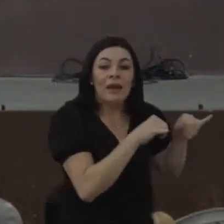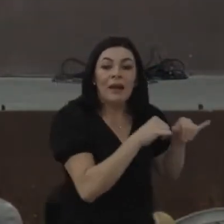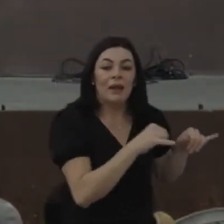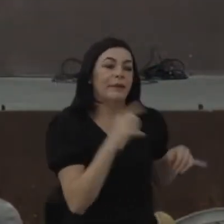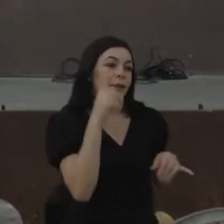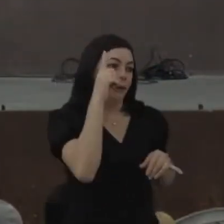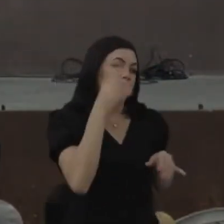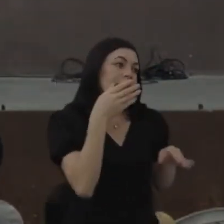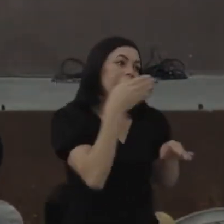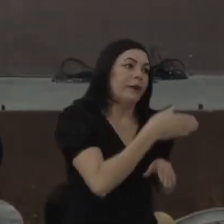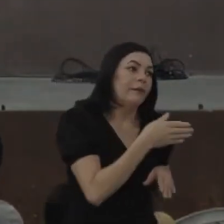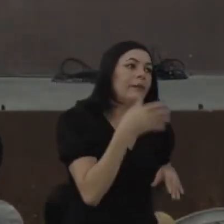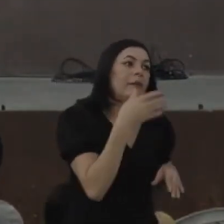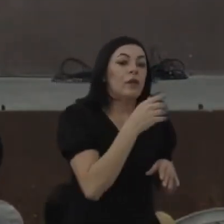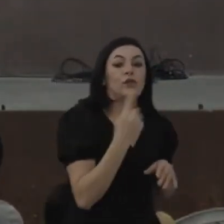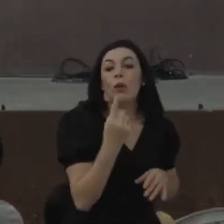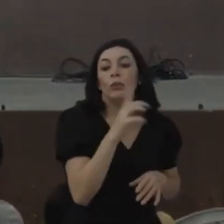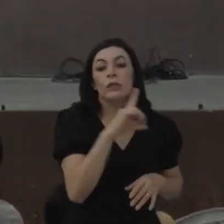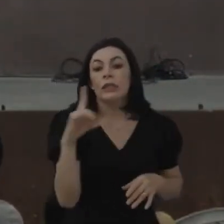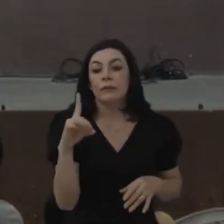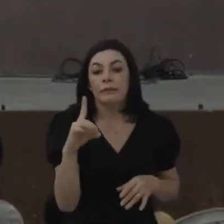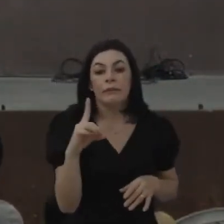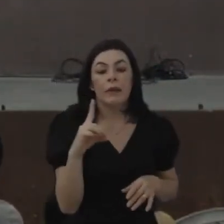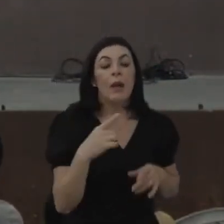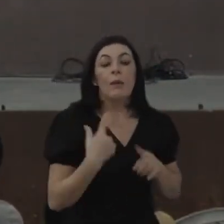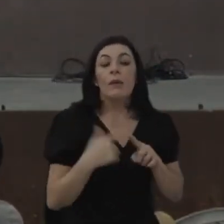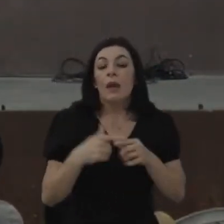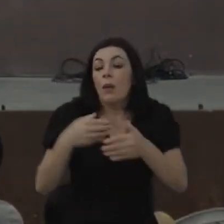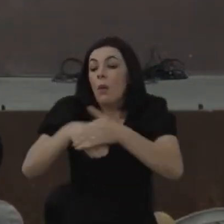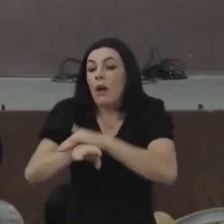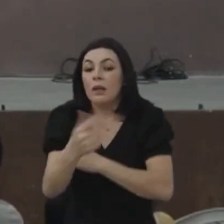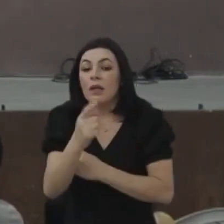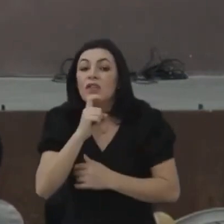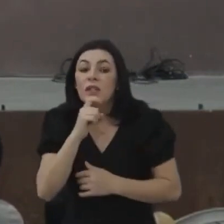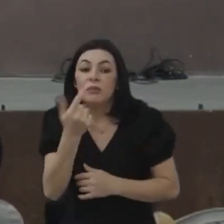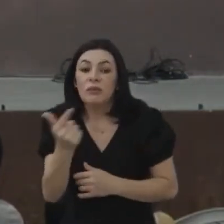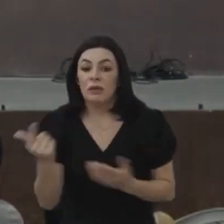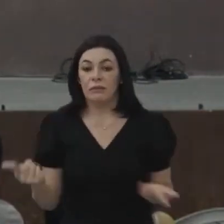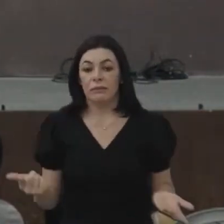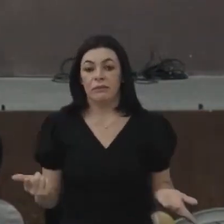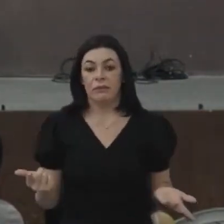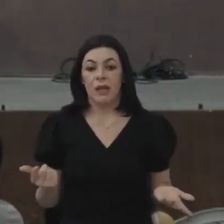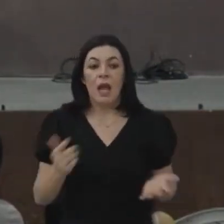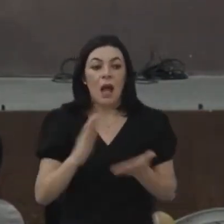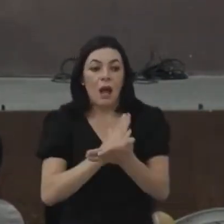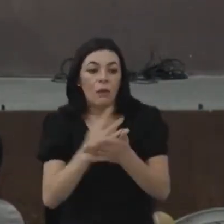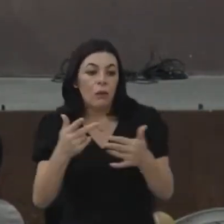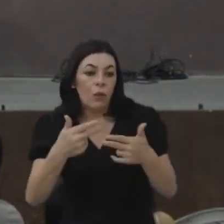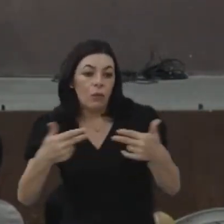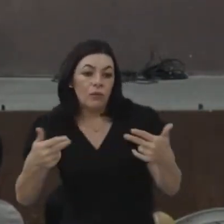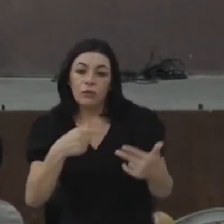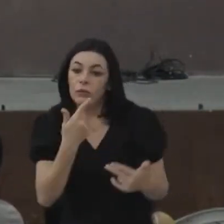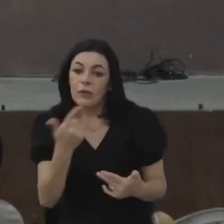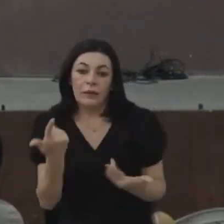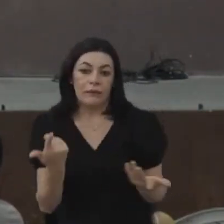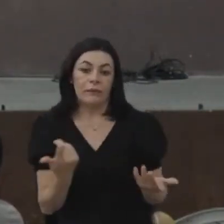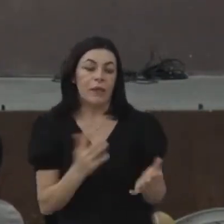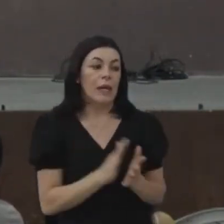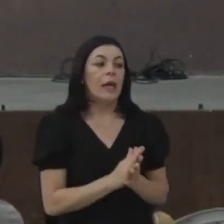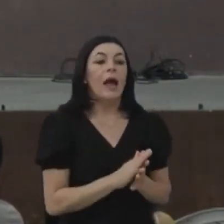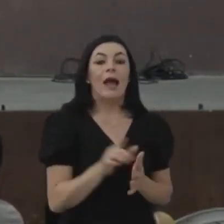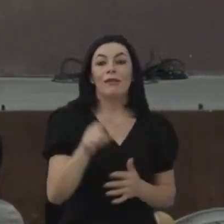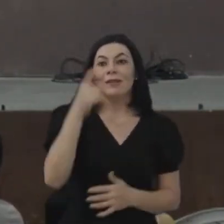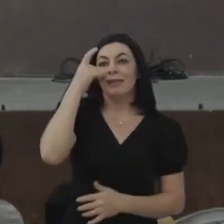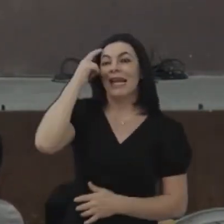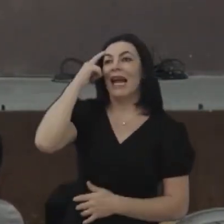porque você compra realmente para aquele dia, porque você não tem muito como guardar determinadas coisas, determinados alimentos. Aí você sabe realmente a importância do